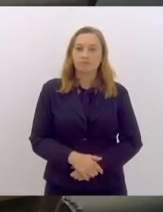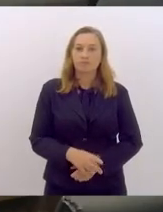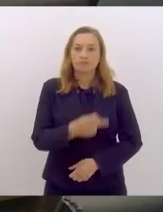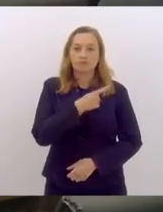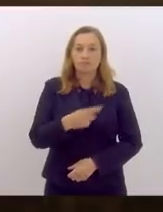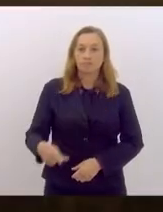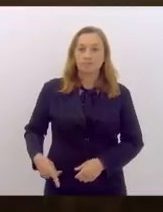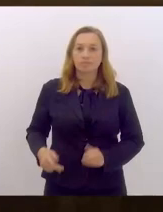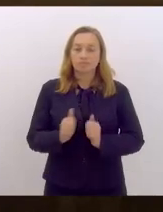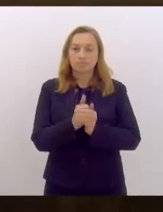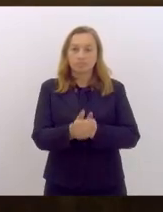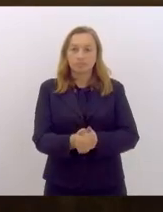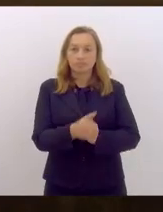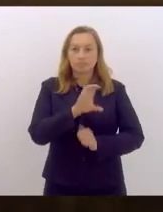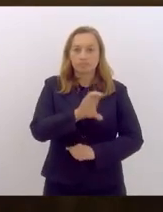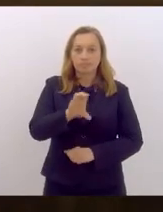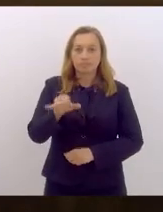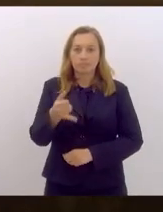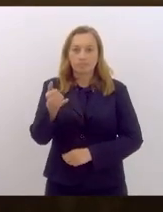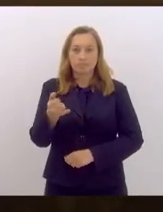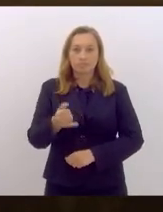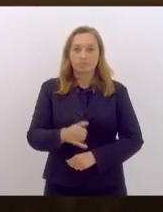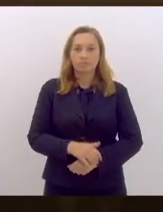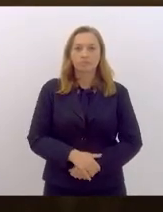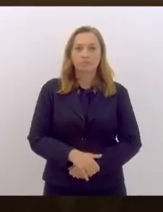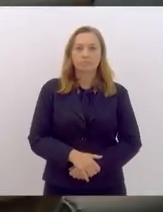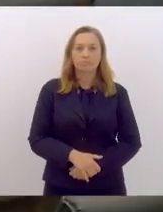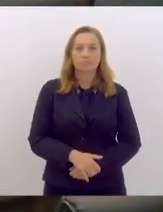Presidente, acompanho o parecer da CCJ.